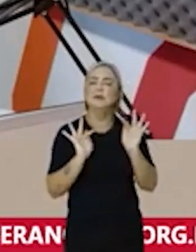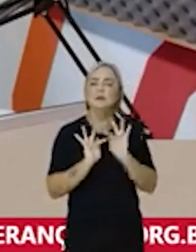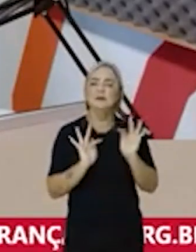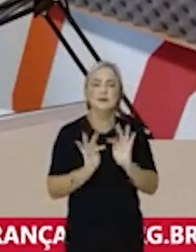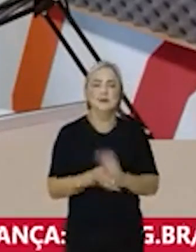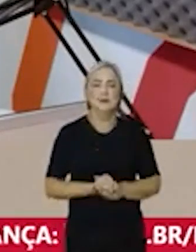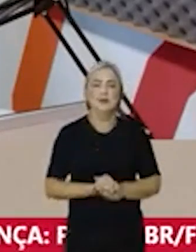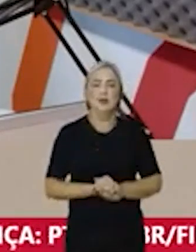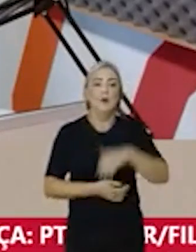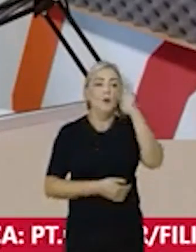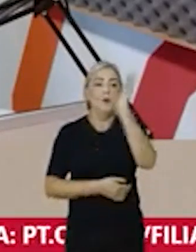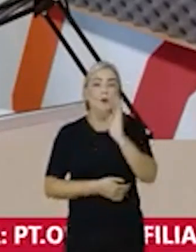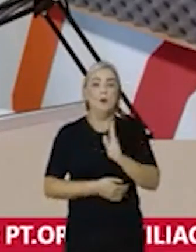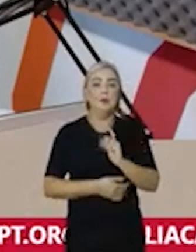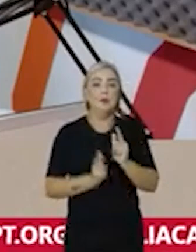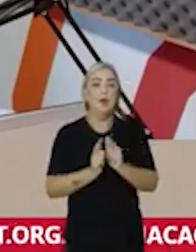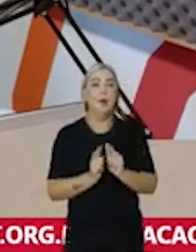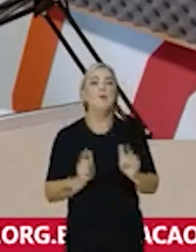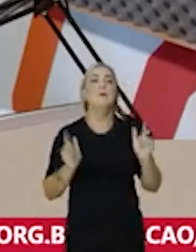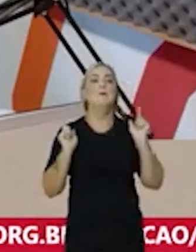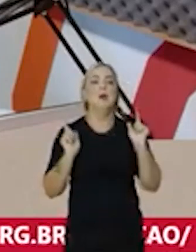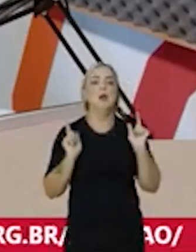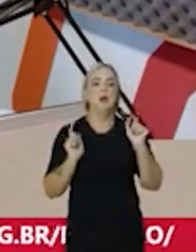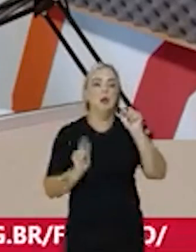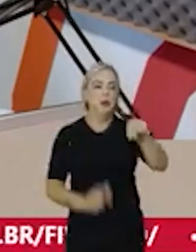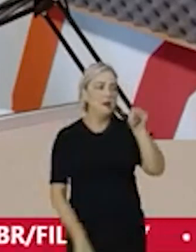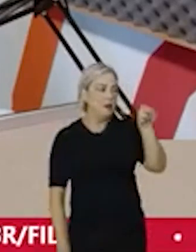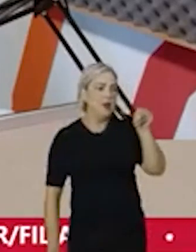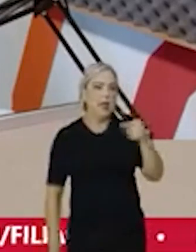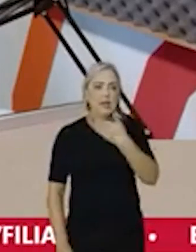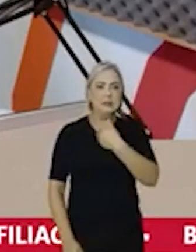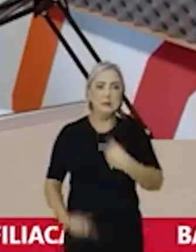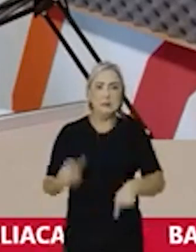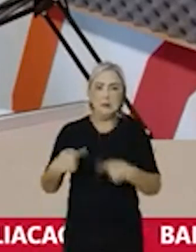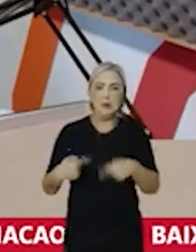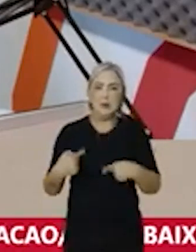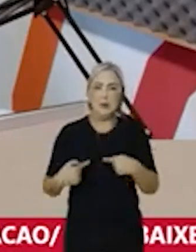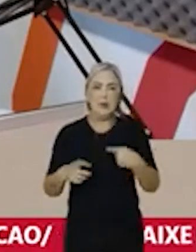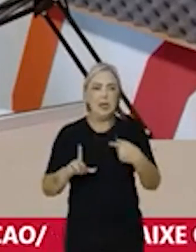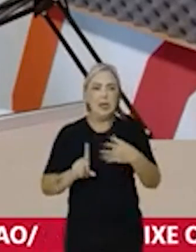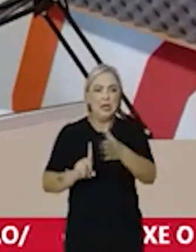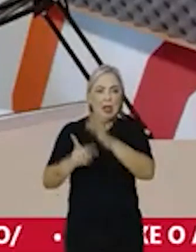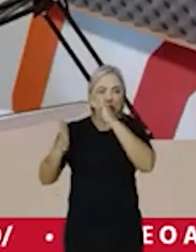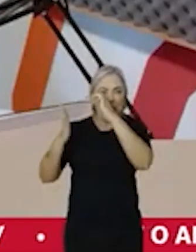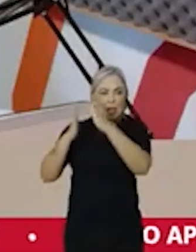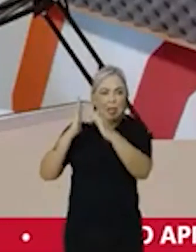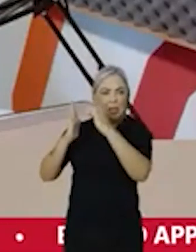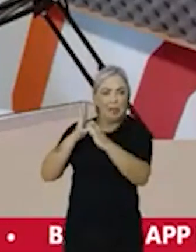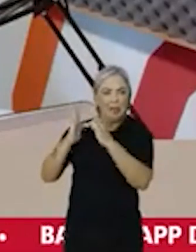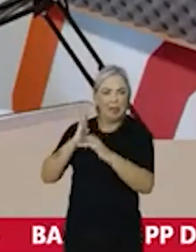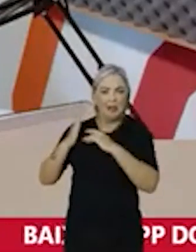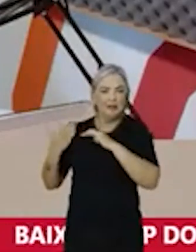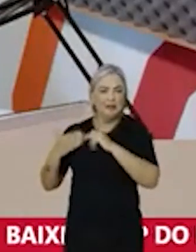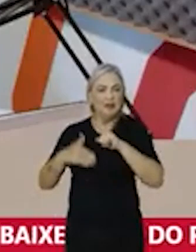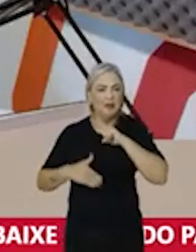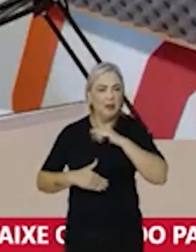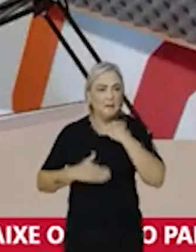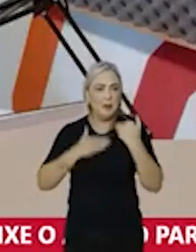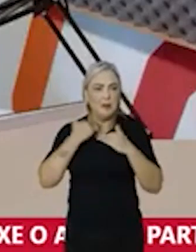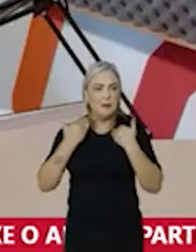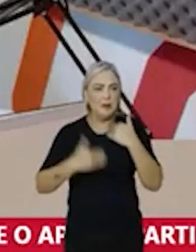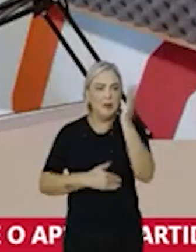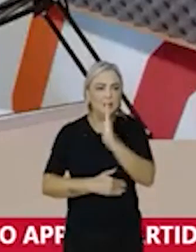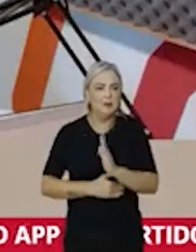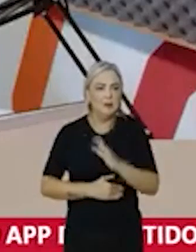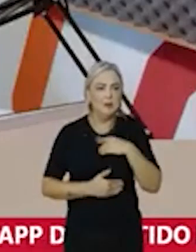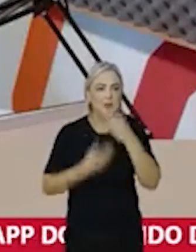simples. O Brasil é maior do que essa política medíocre, genocida, que vem gerando morte no Brasil,